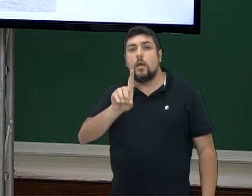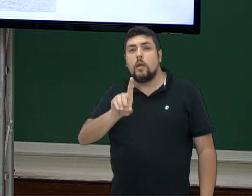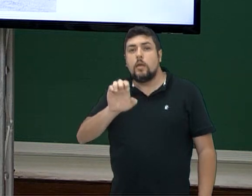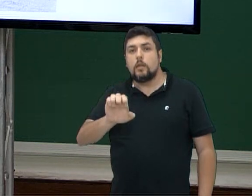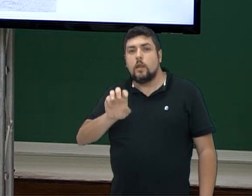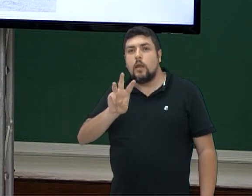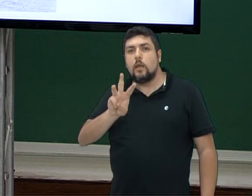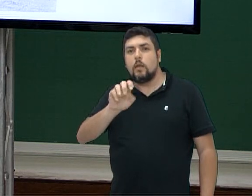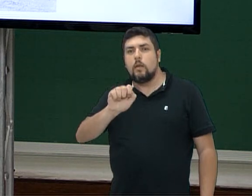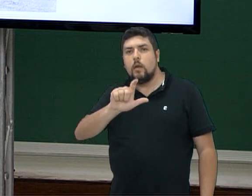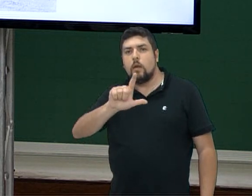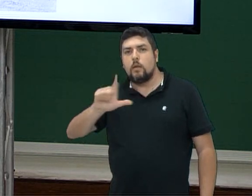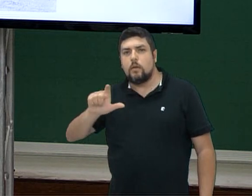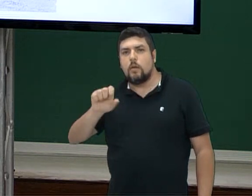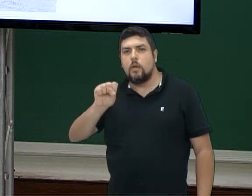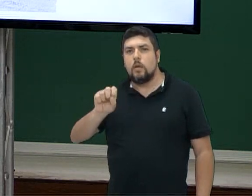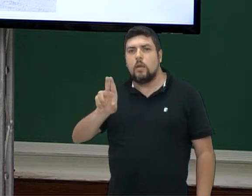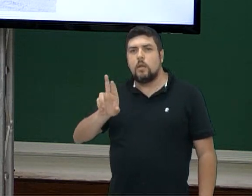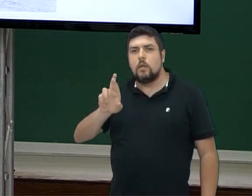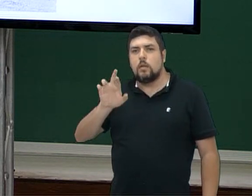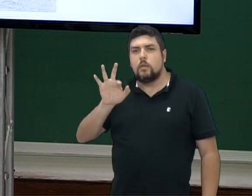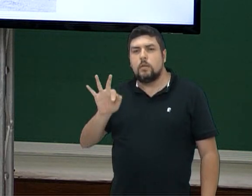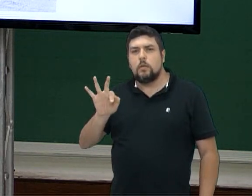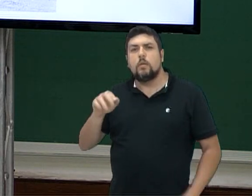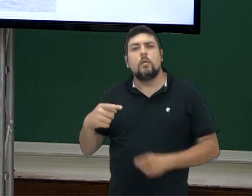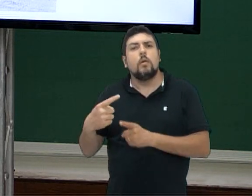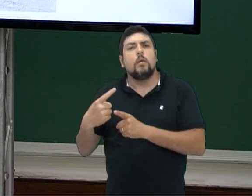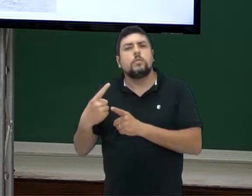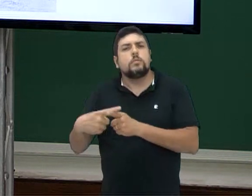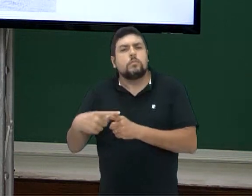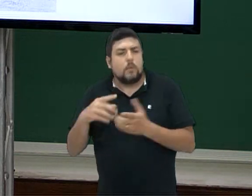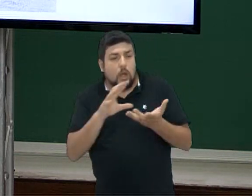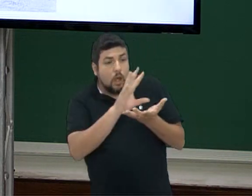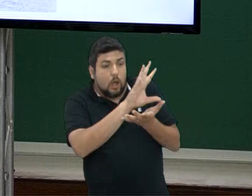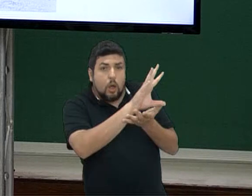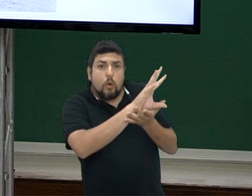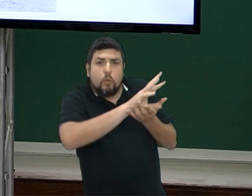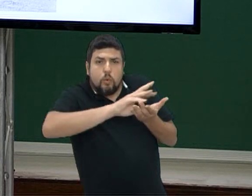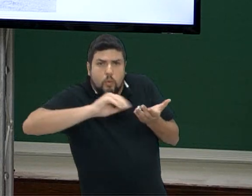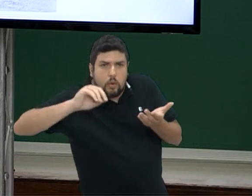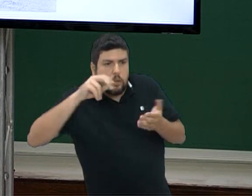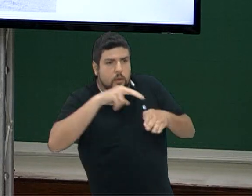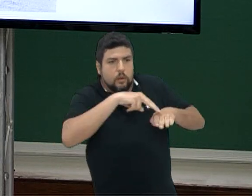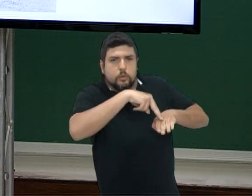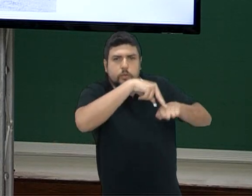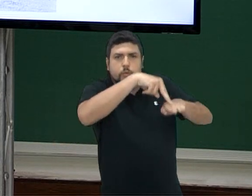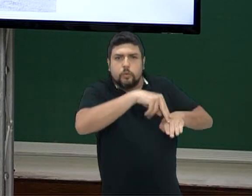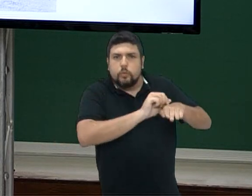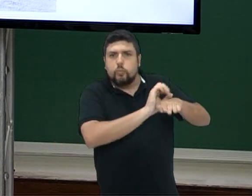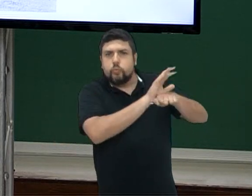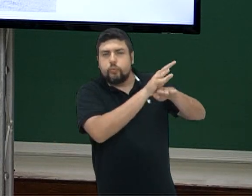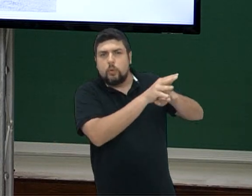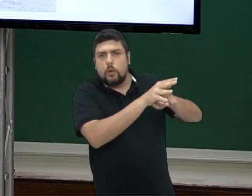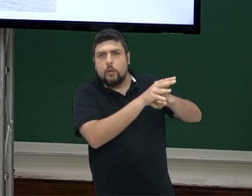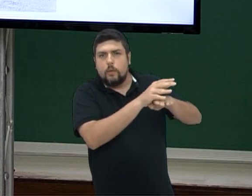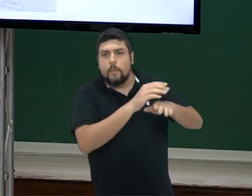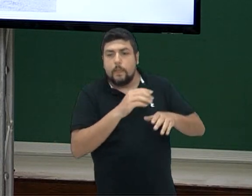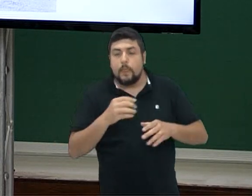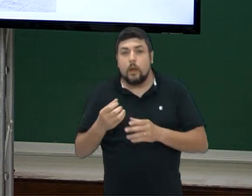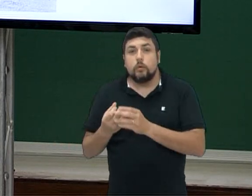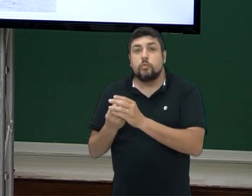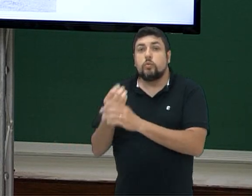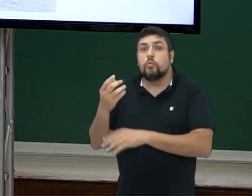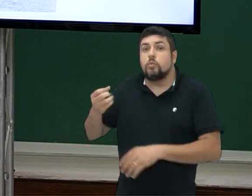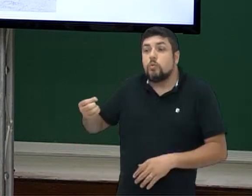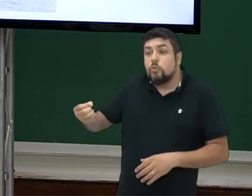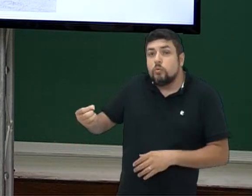surfistas eles utilizavam, né, dessa adaptação. E aí começou a surgir uma modalidade nova, né? Mas não